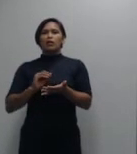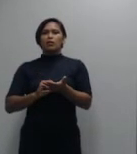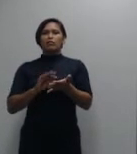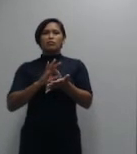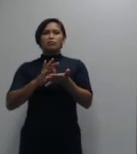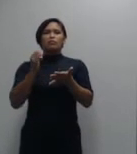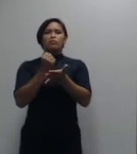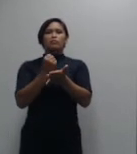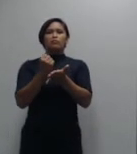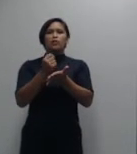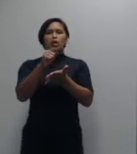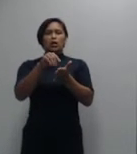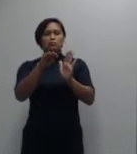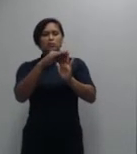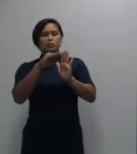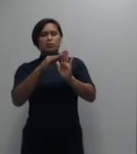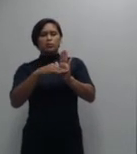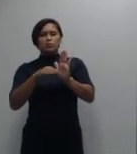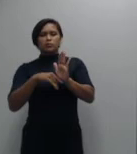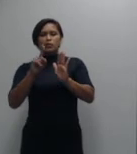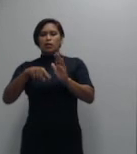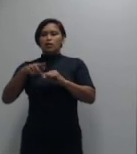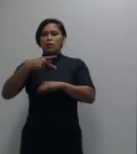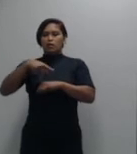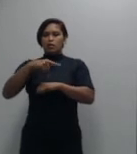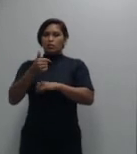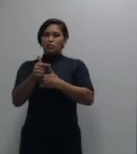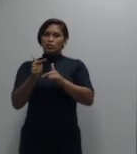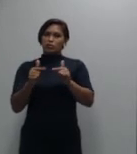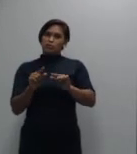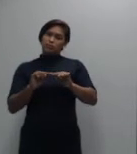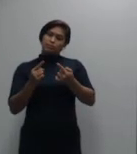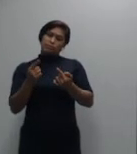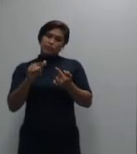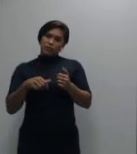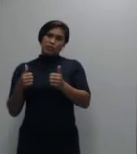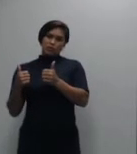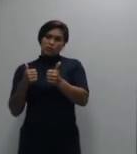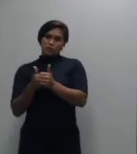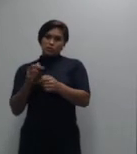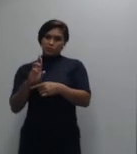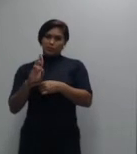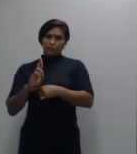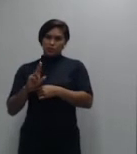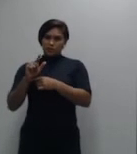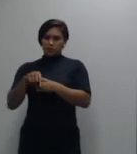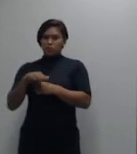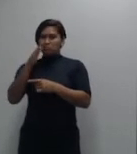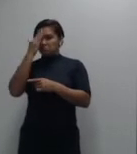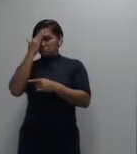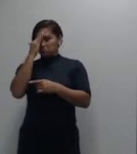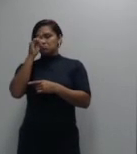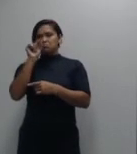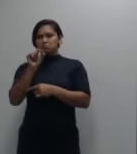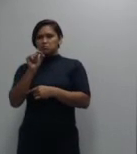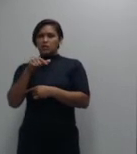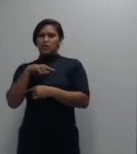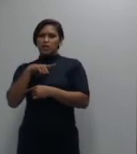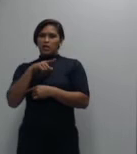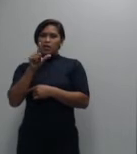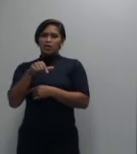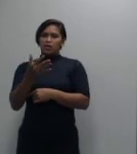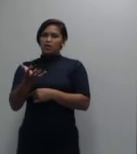contrato no exterior então eu acompanho o relator considerando que é